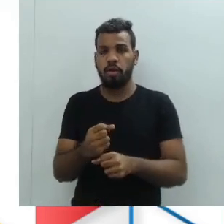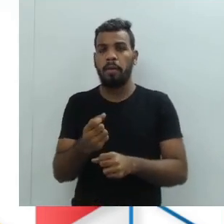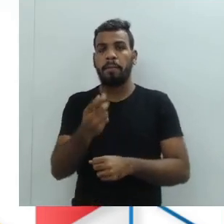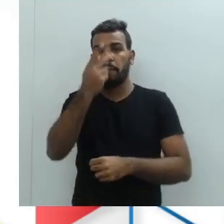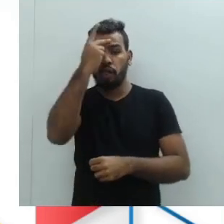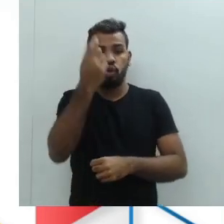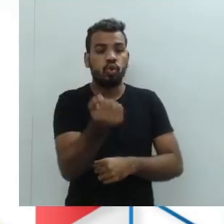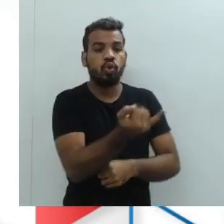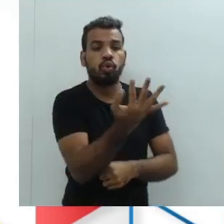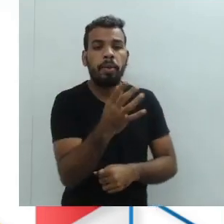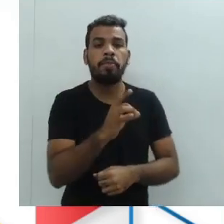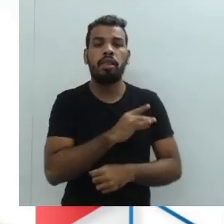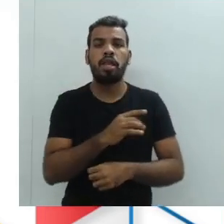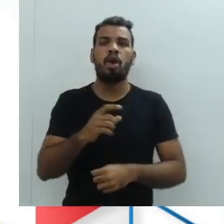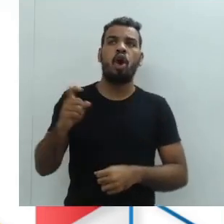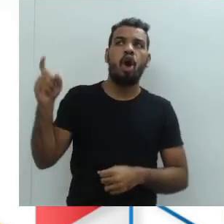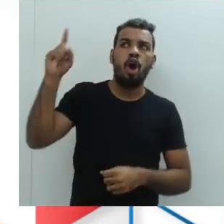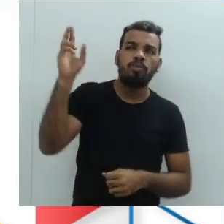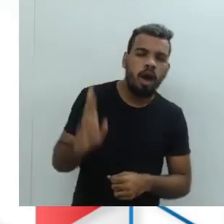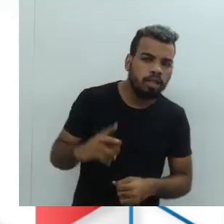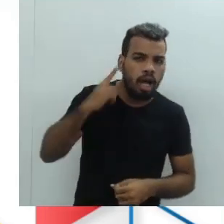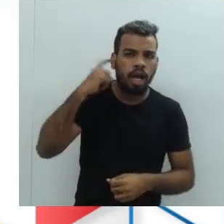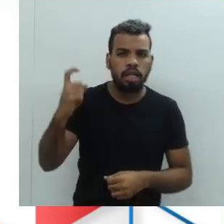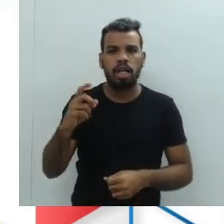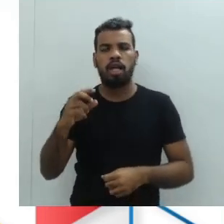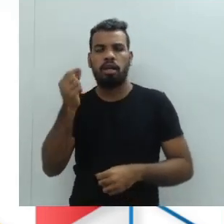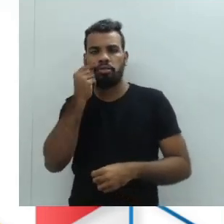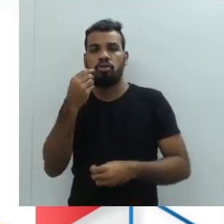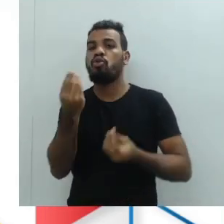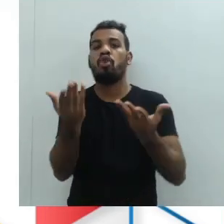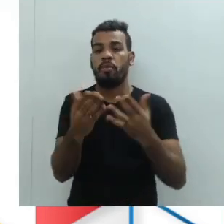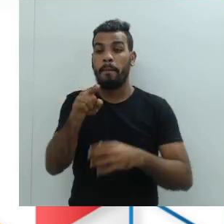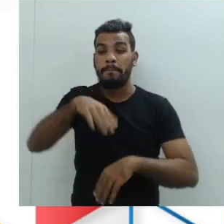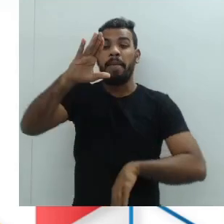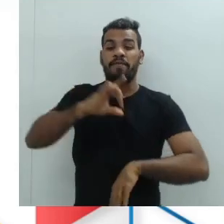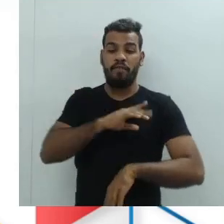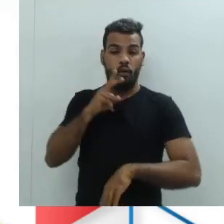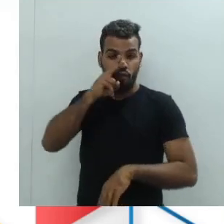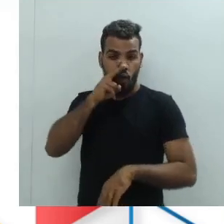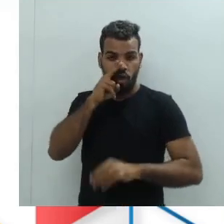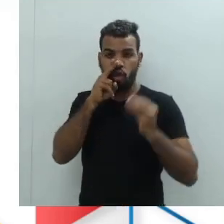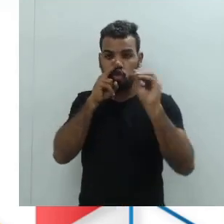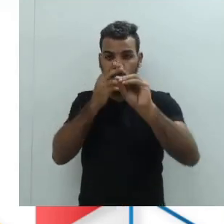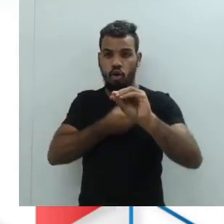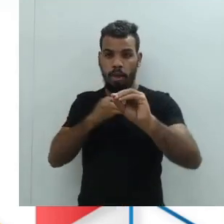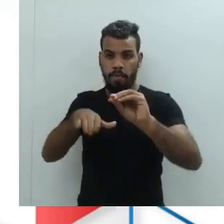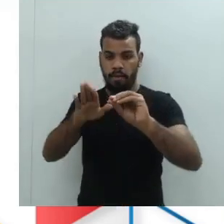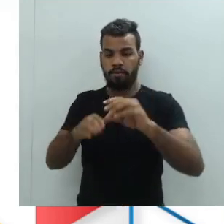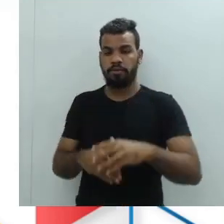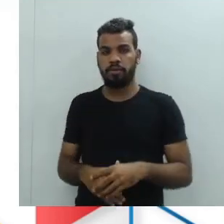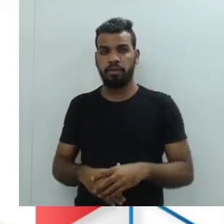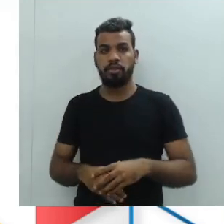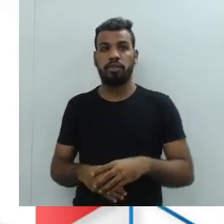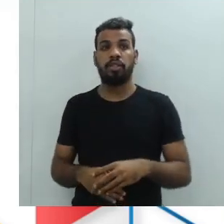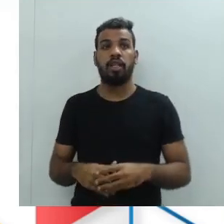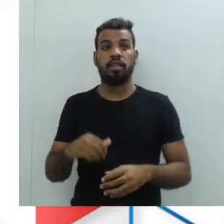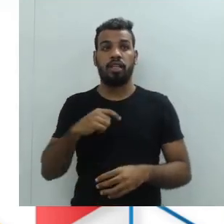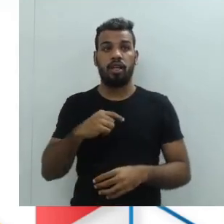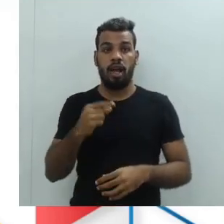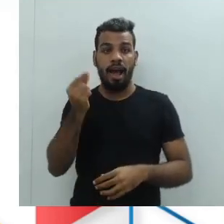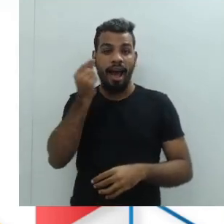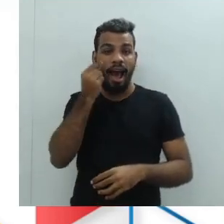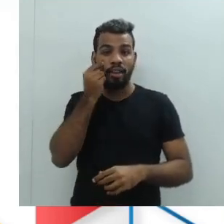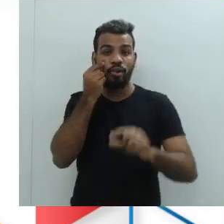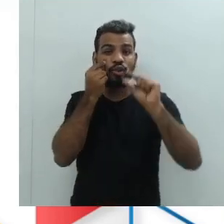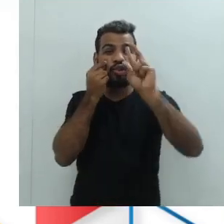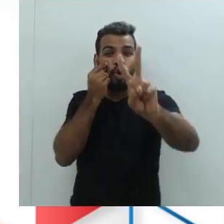de trovão e de sapo? Aí ele botou ali: rato 2, cobra 4, trovão 3, sapo 1. Quando ele fala rato 2, é porque